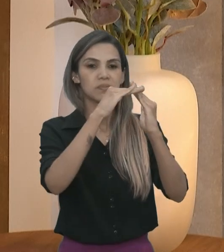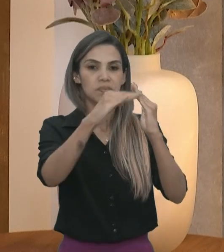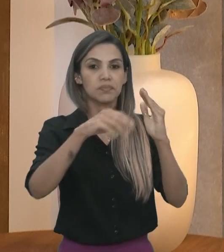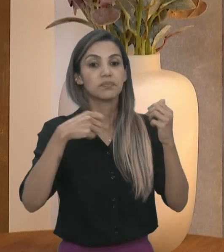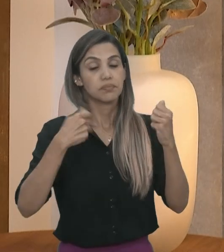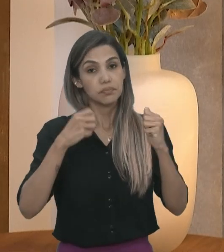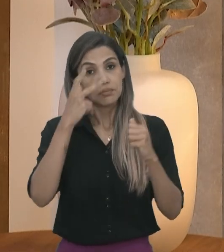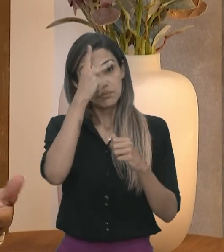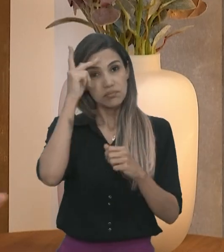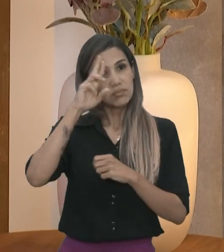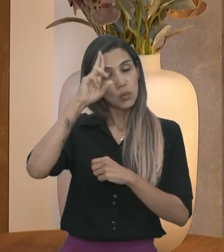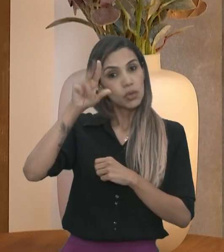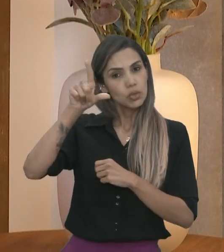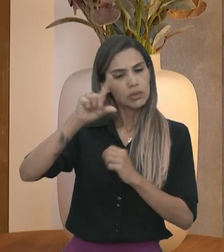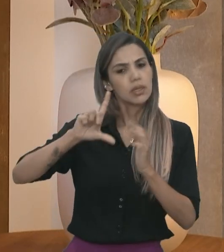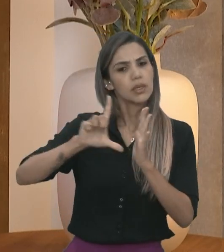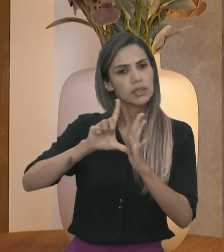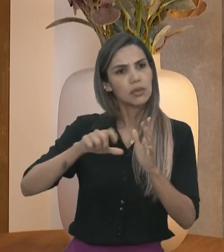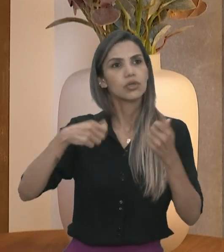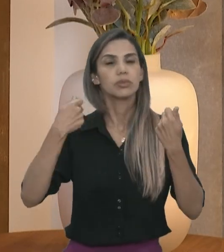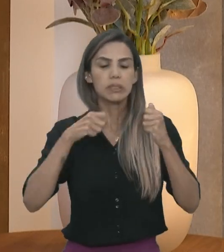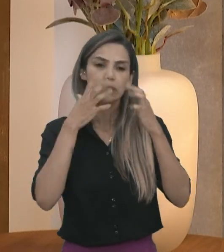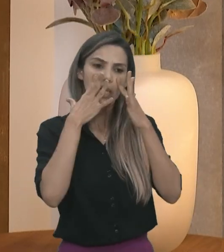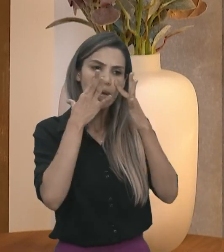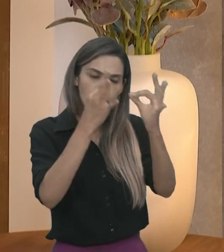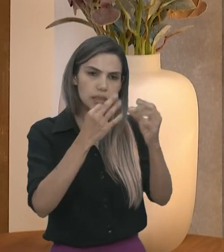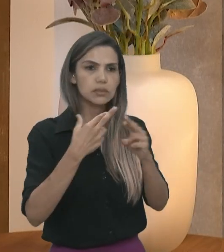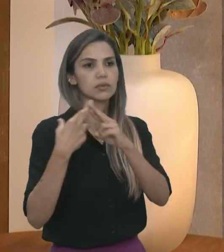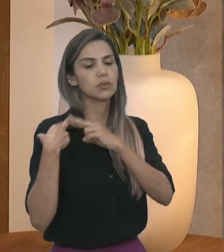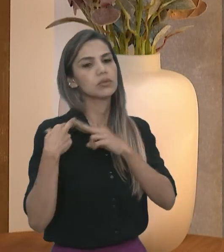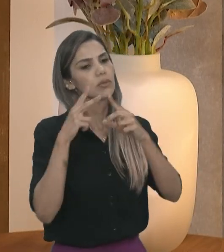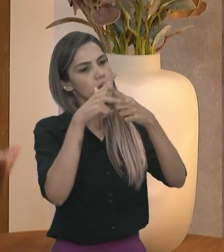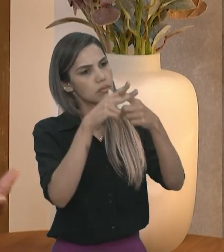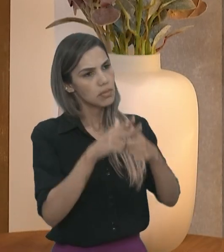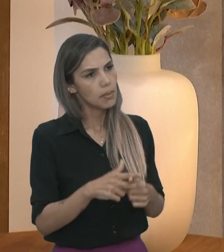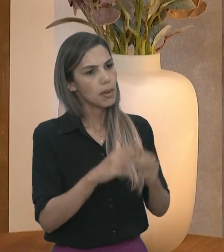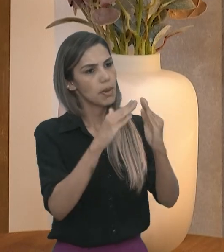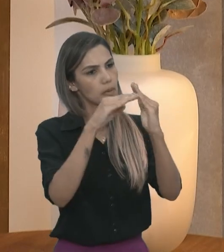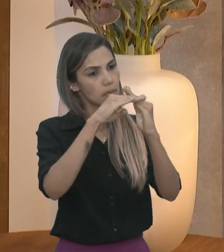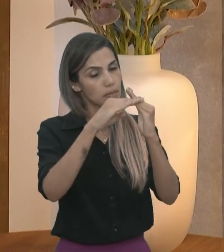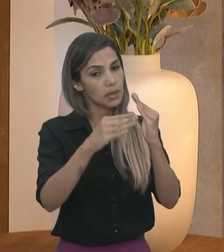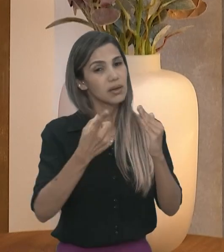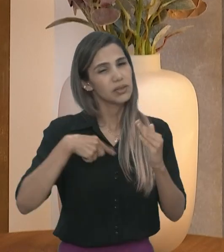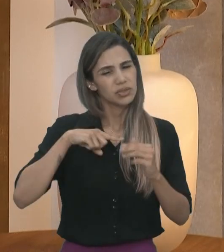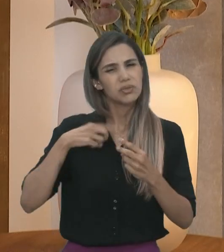usuário, do proprietário, quanto à manutenção. Então, a gente vê que o